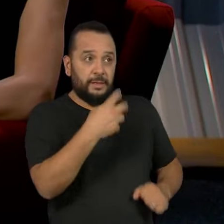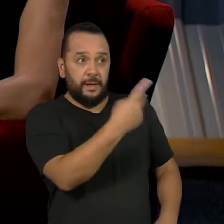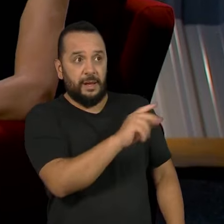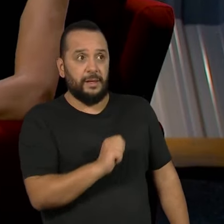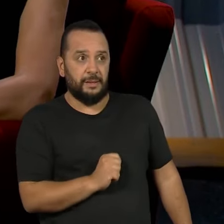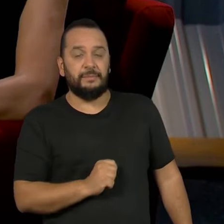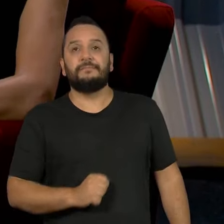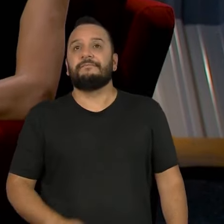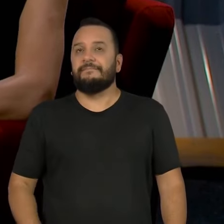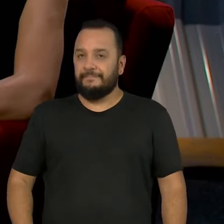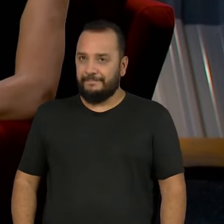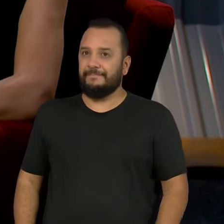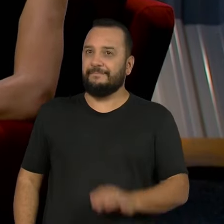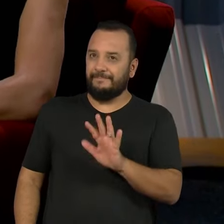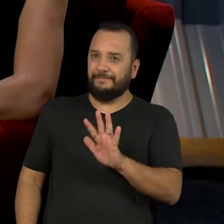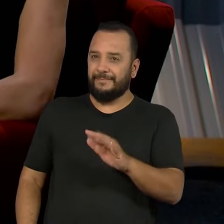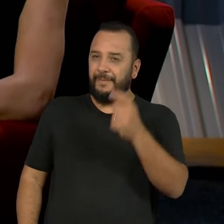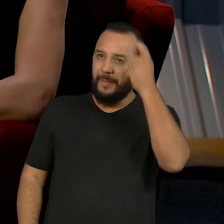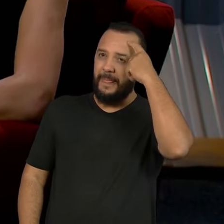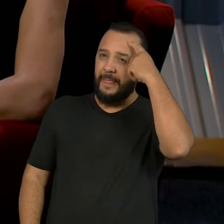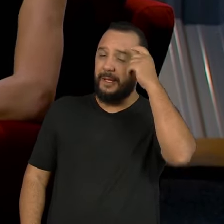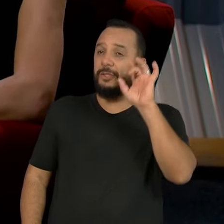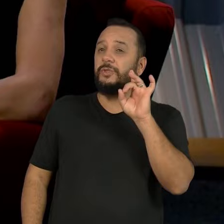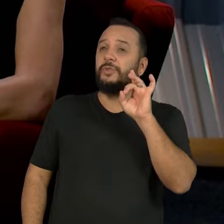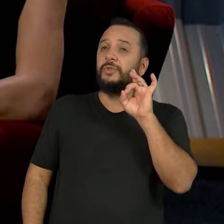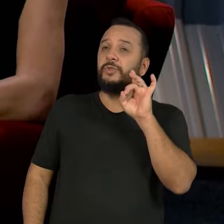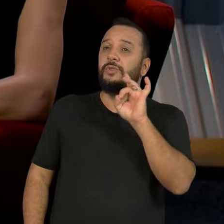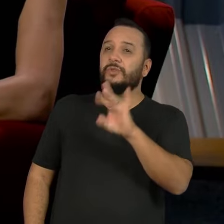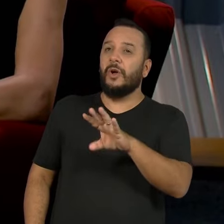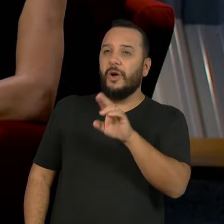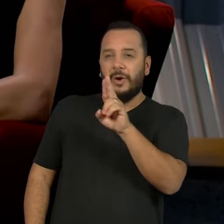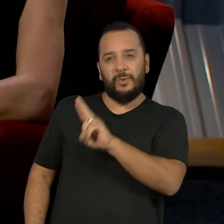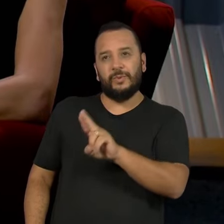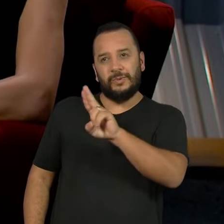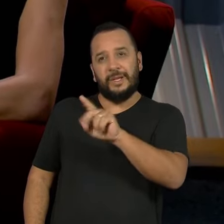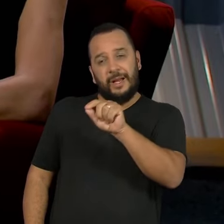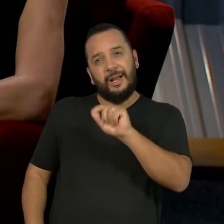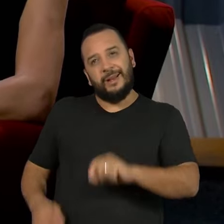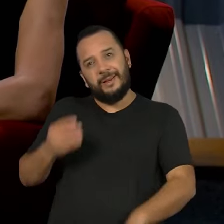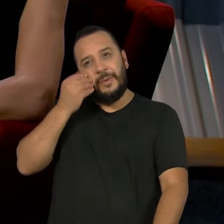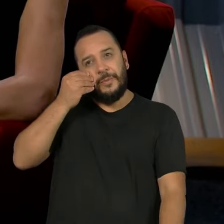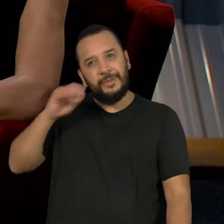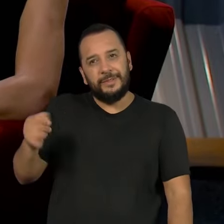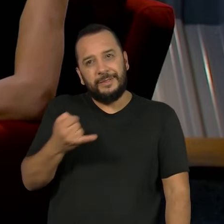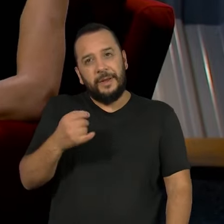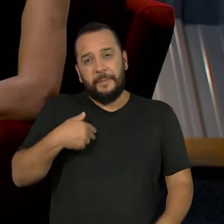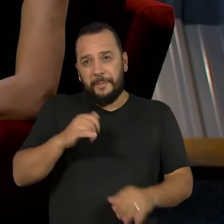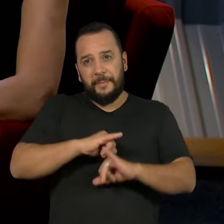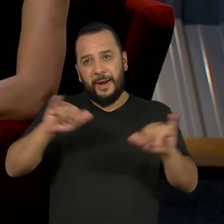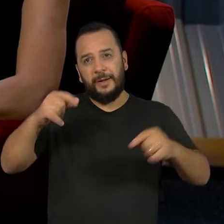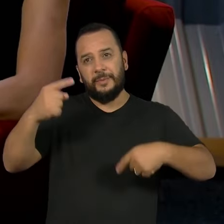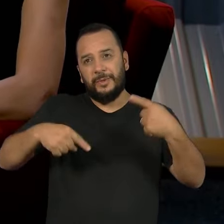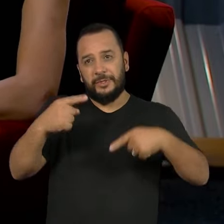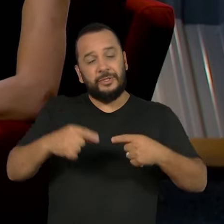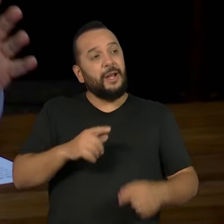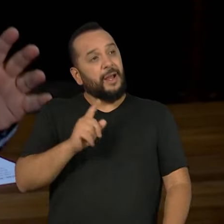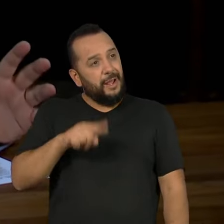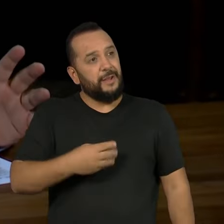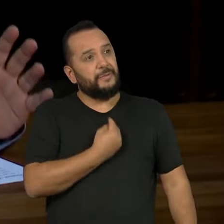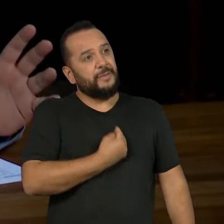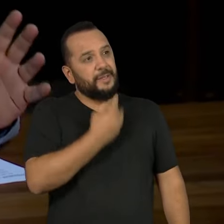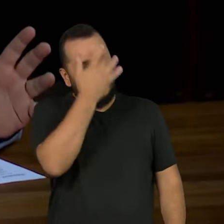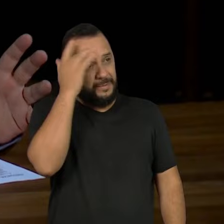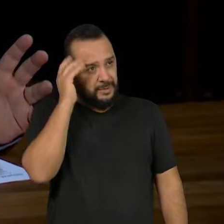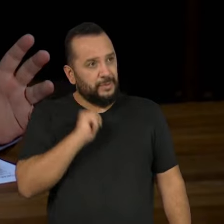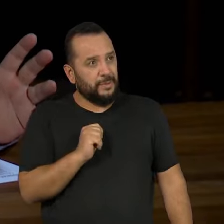gente não não colocar numa chave de que apenas é sempre utilitário ou oportunista de marketing político Claro que não faz parte da vida das pessoas agora pro